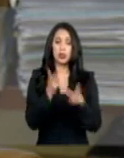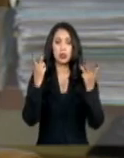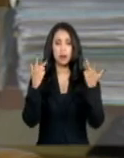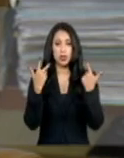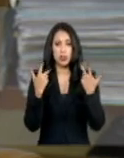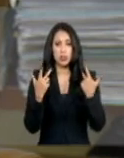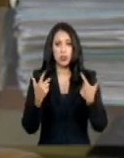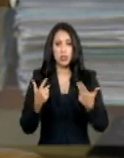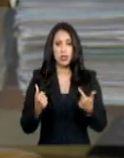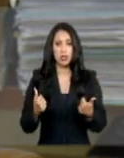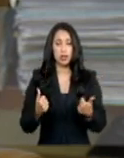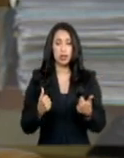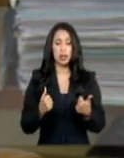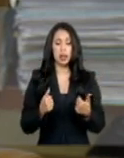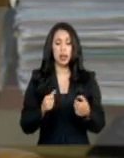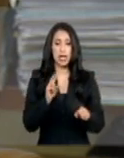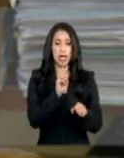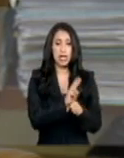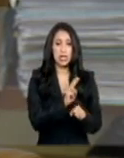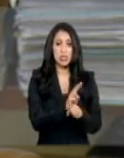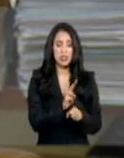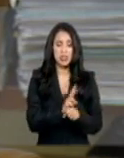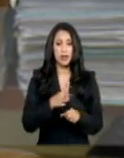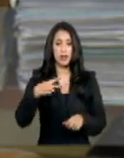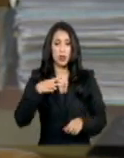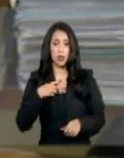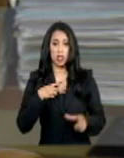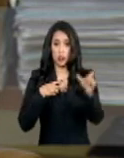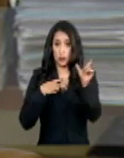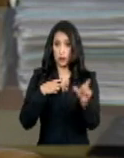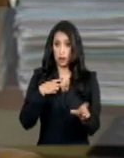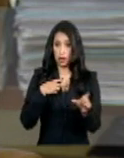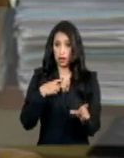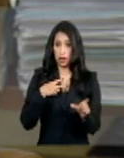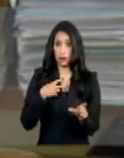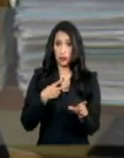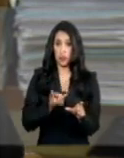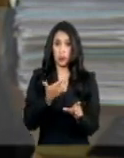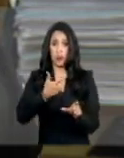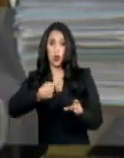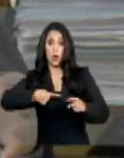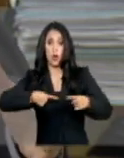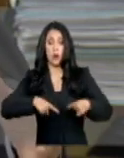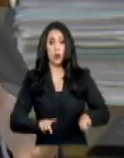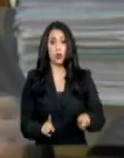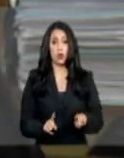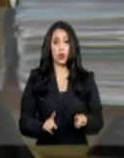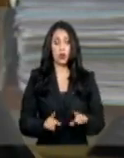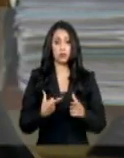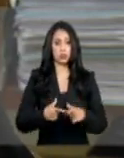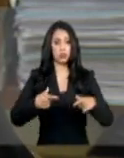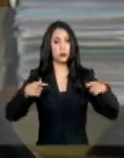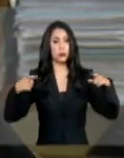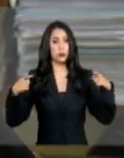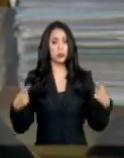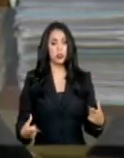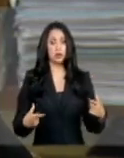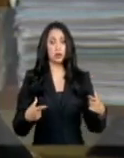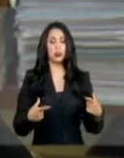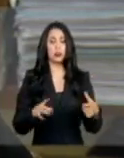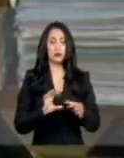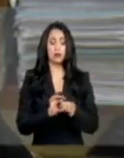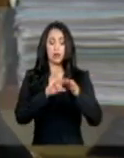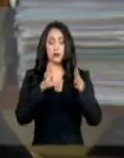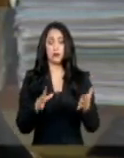e dirige de reservar sempre favor do indivíduo e contra a estação expansiva do arbítrio do poder